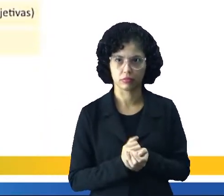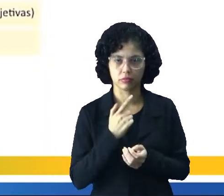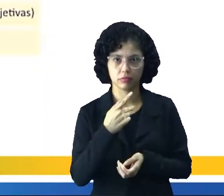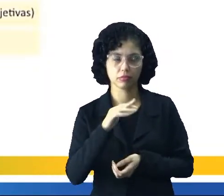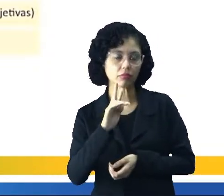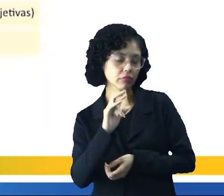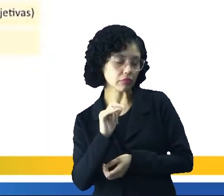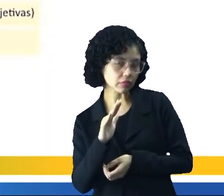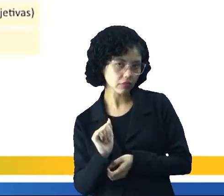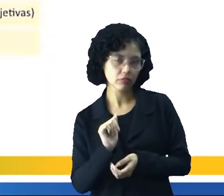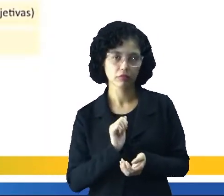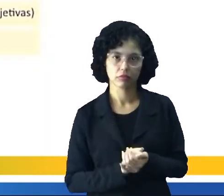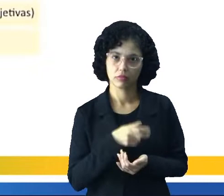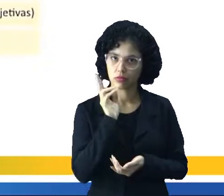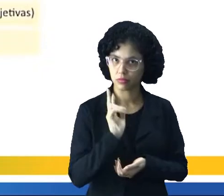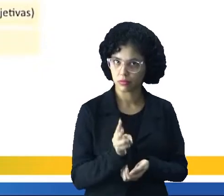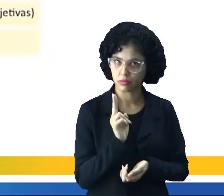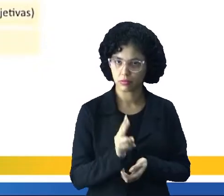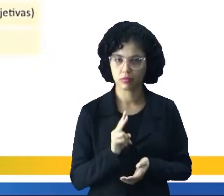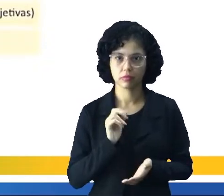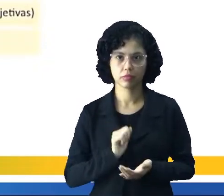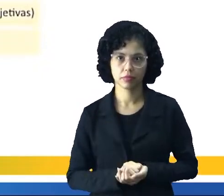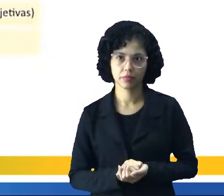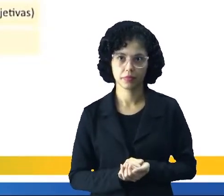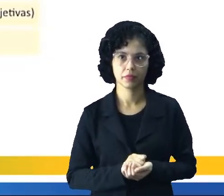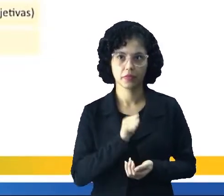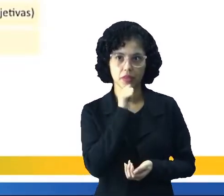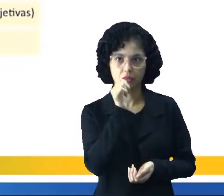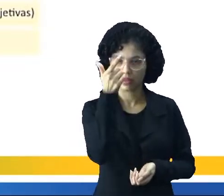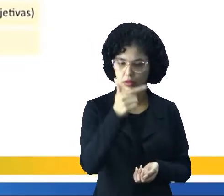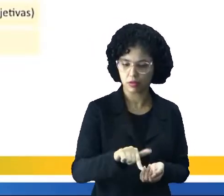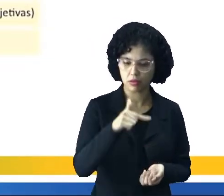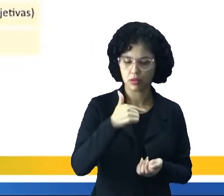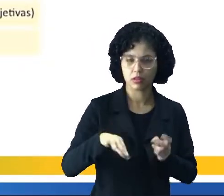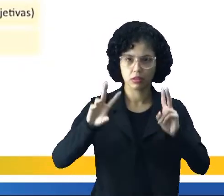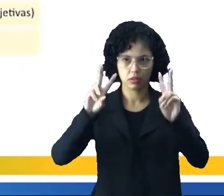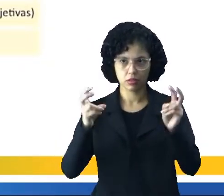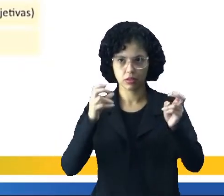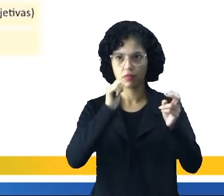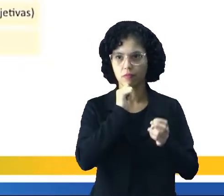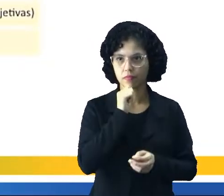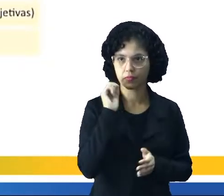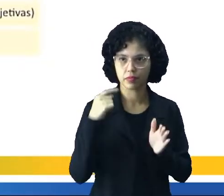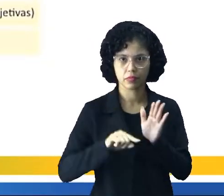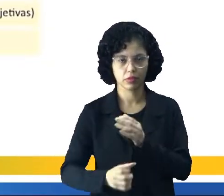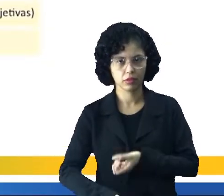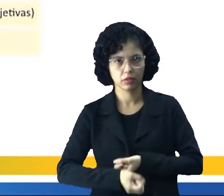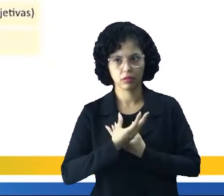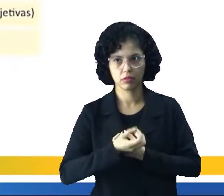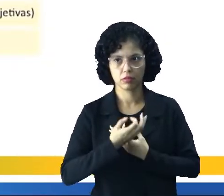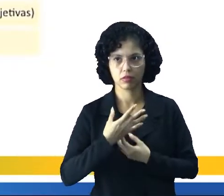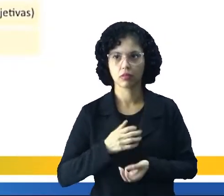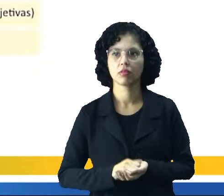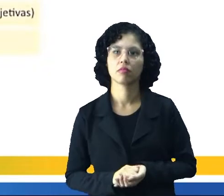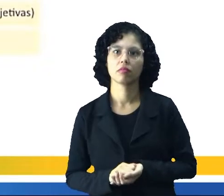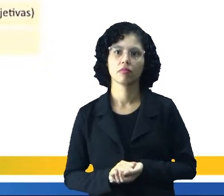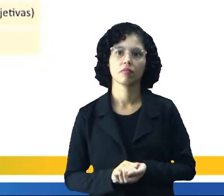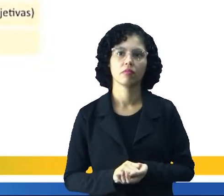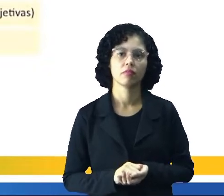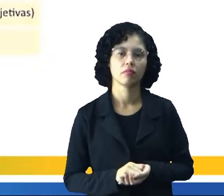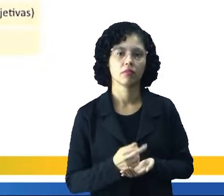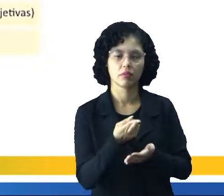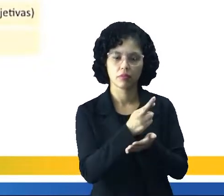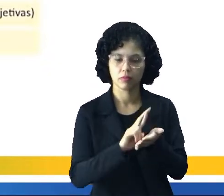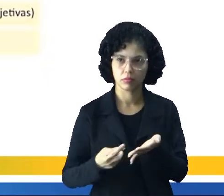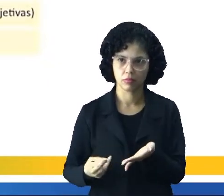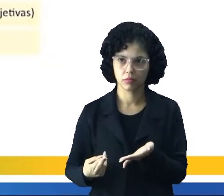parafrástica, que é mesmos termos, que é a repetição de termos, que é muito comum lá dentro da poesia, já na